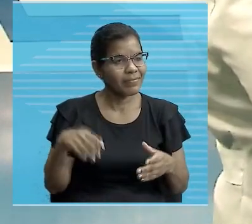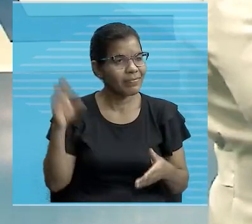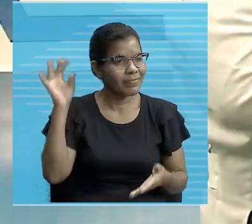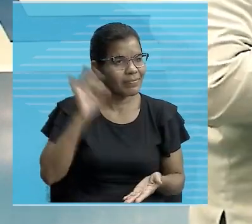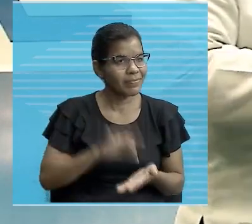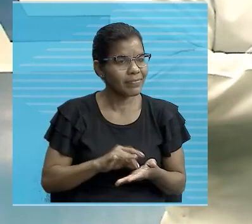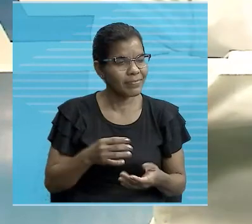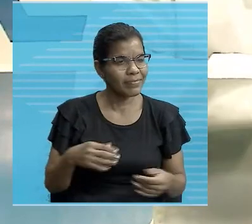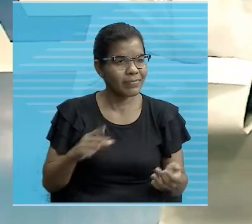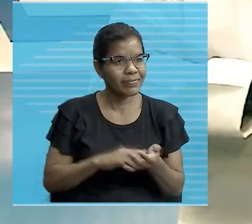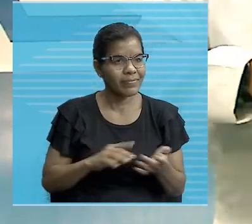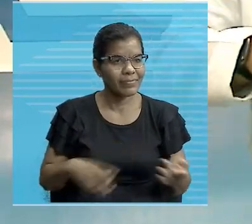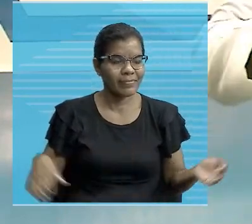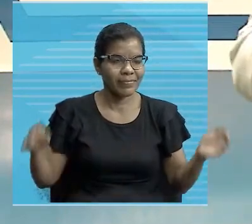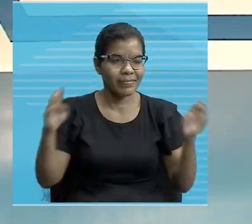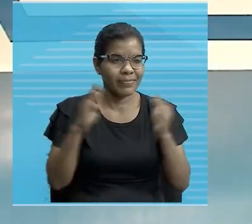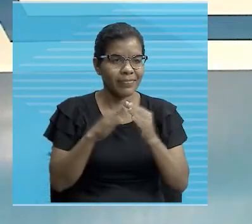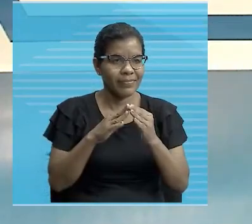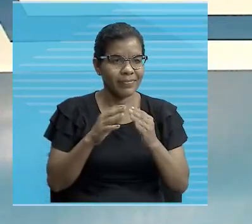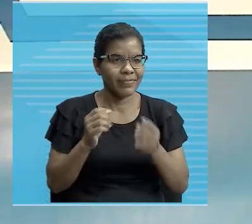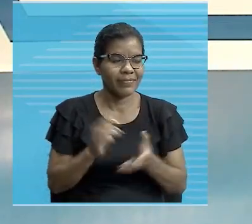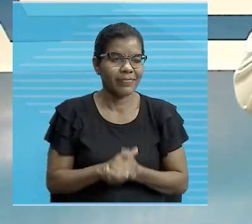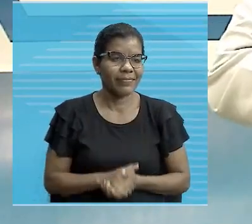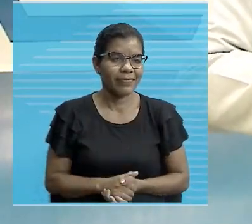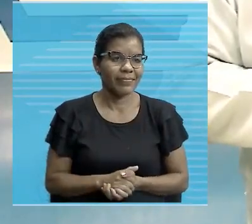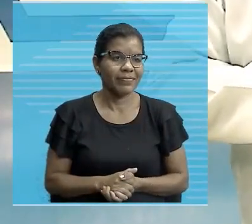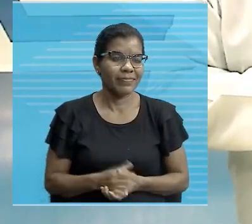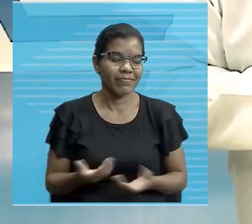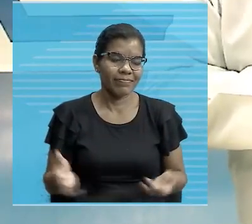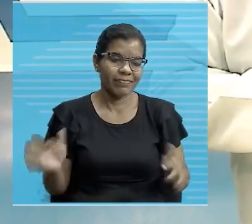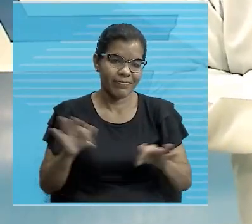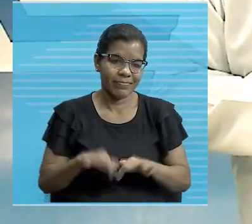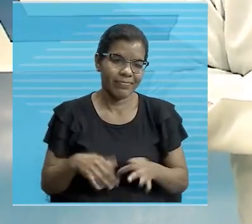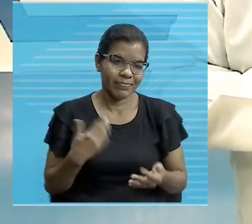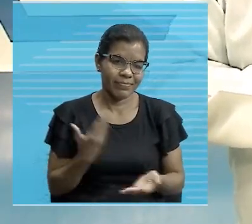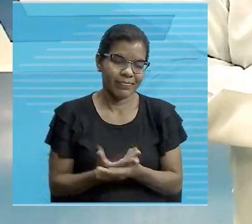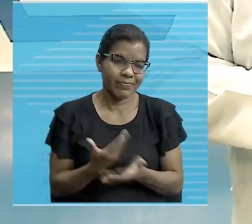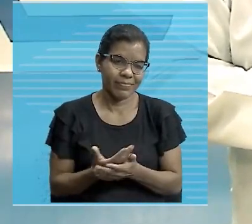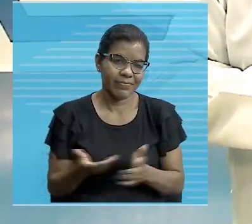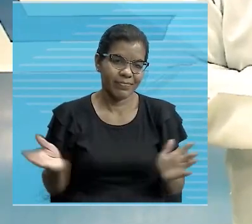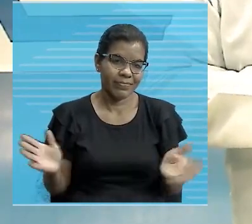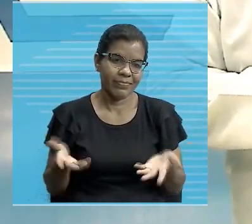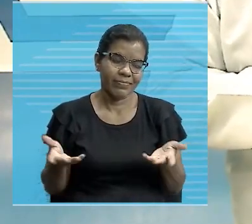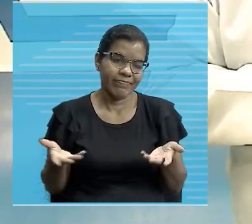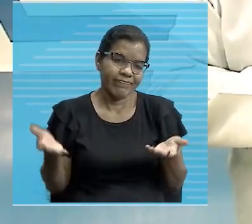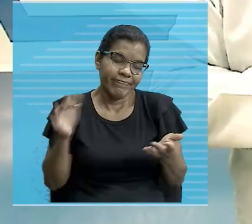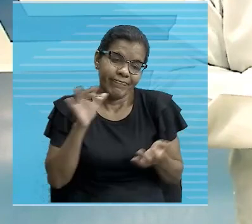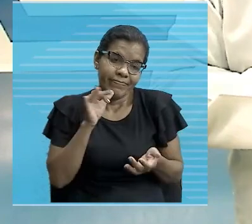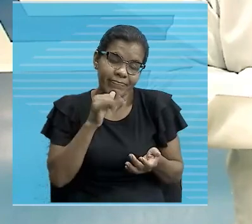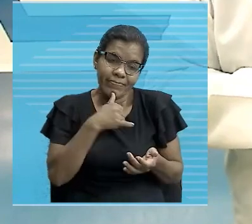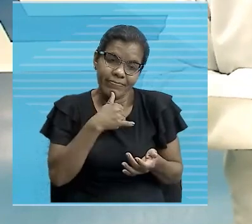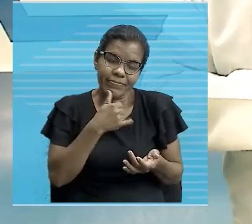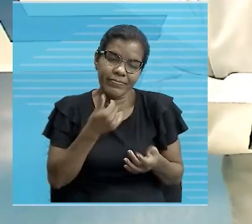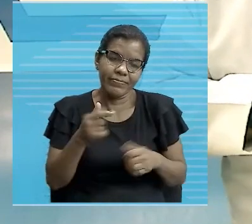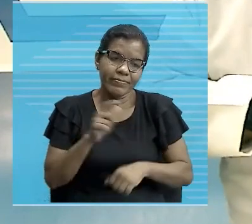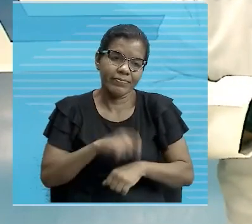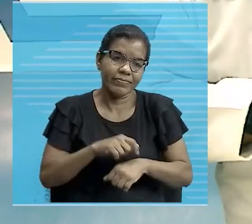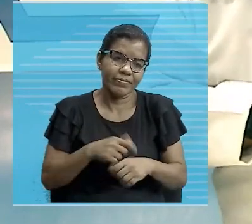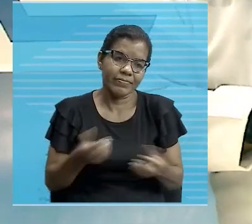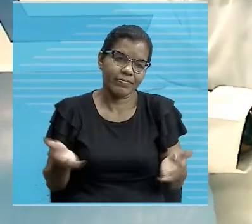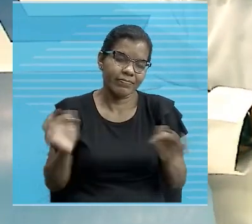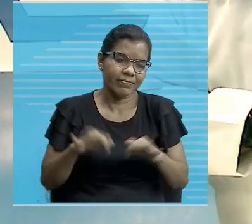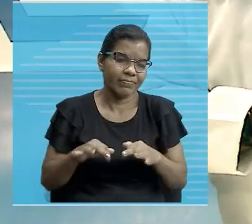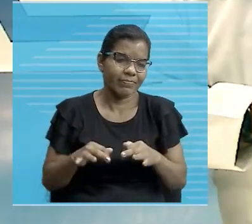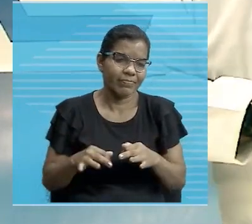uma questão para casa. E aqui, encerrando a nossa aula de hoje, Infelizmente, o nosso tempo acabou. O assunto é